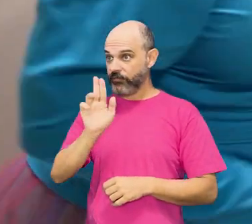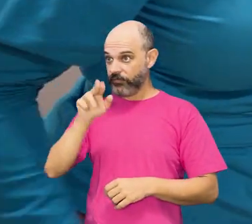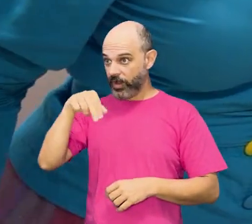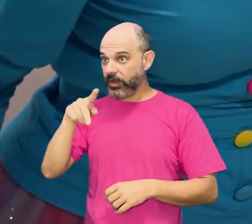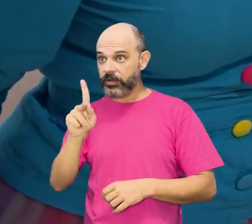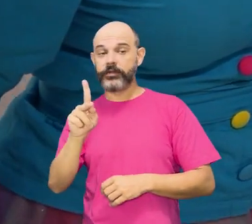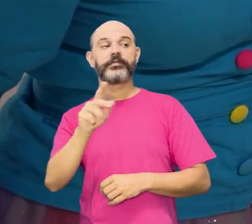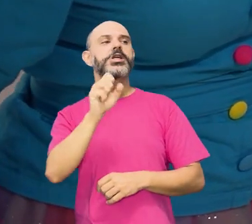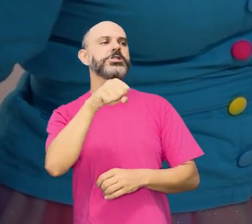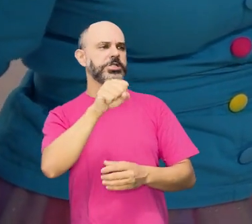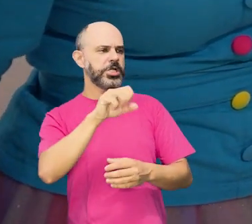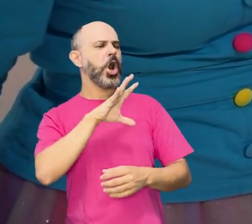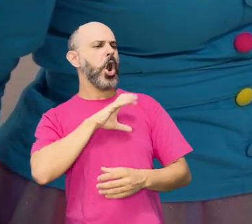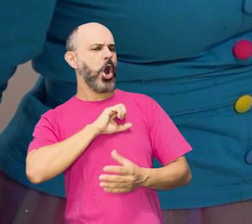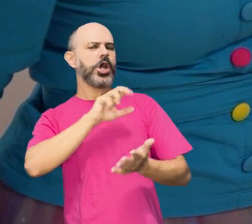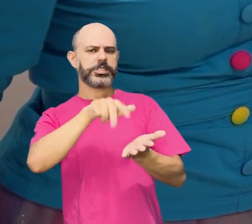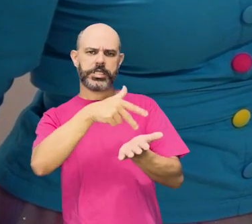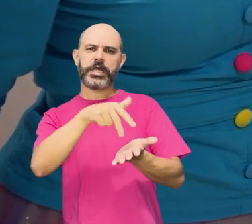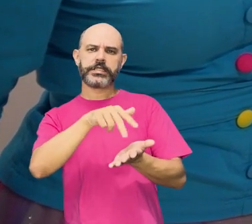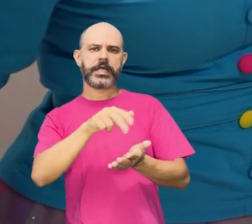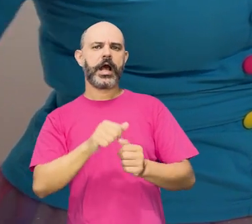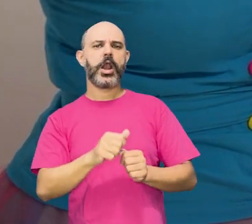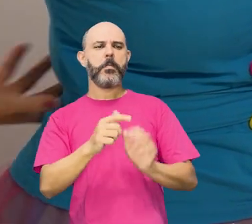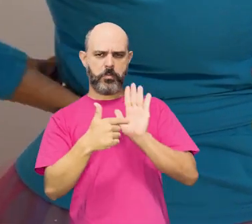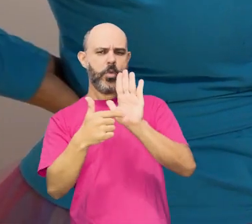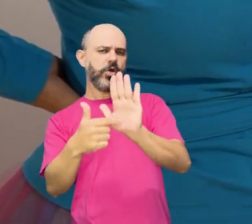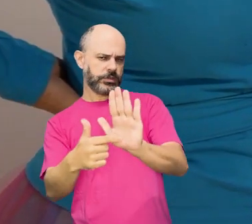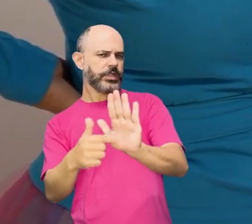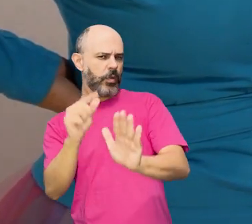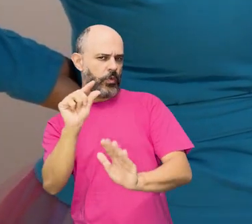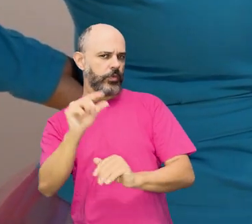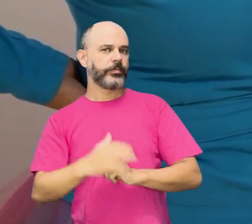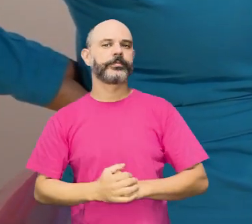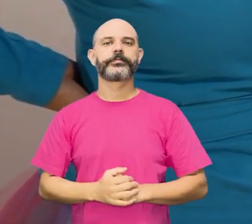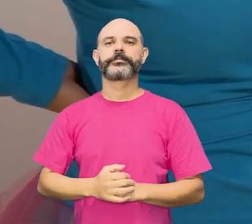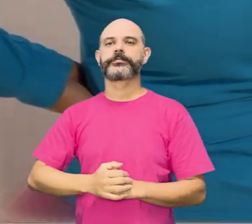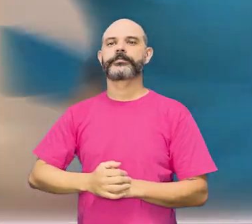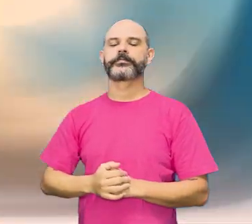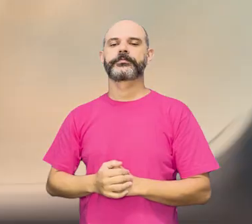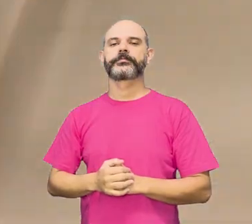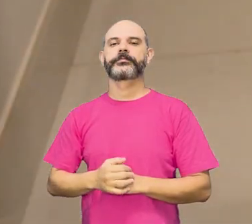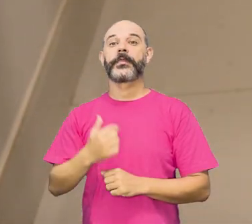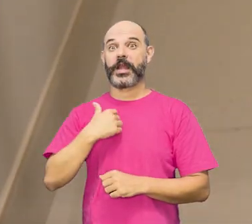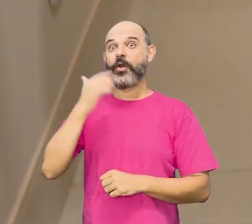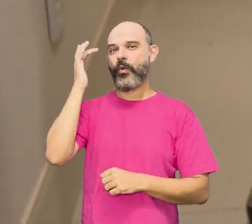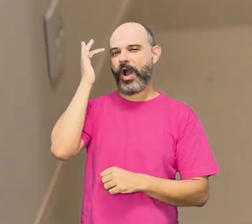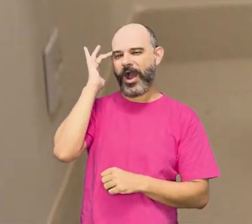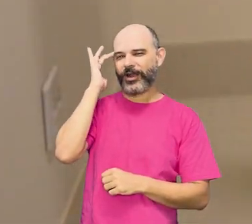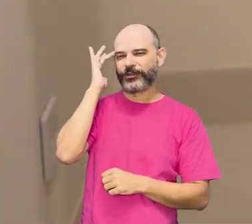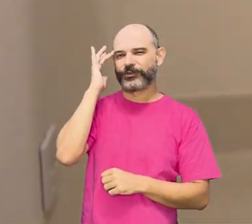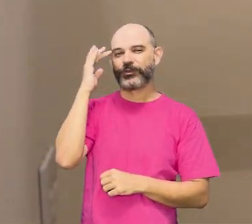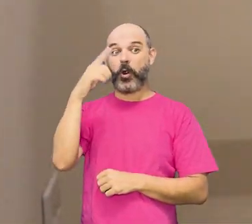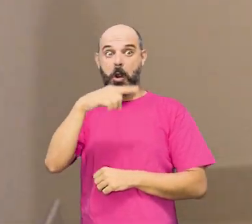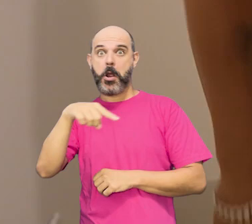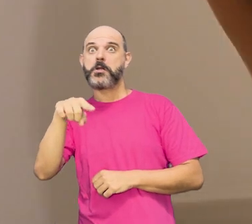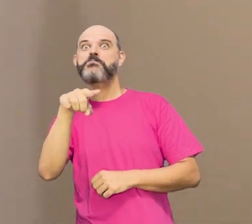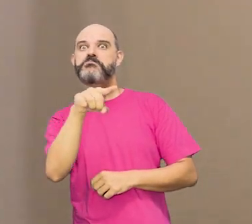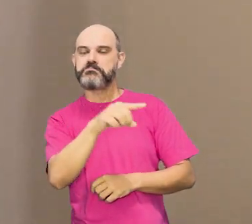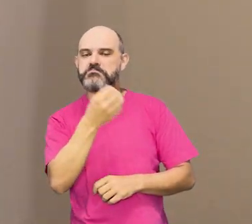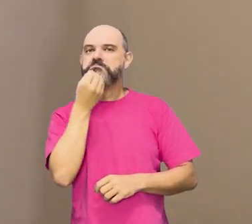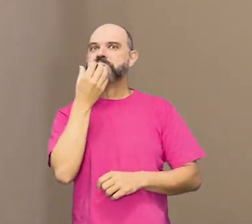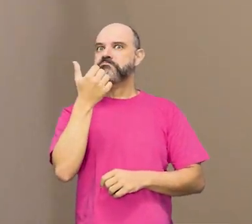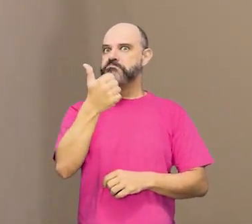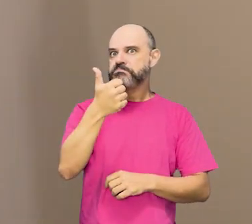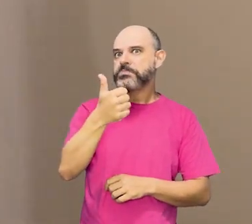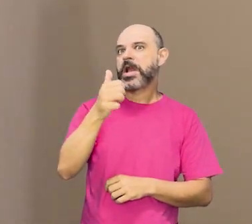de dançar, que esse é o nosso forte. A gente vai dançar um pouquinho, né, Arnaldinho? Vamos dançar um pouquinho pra eles? Eu acho que esse pessoal